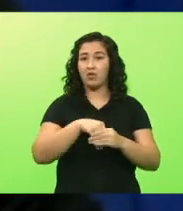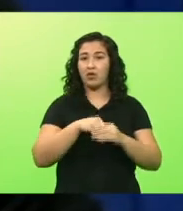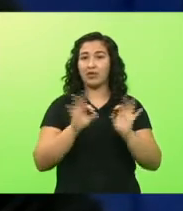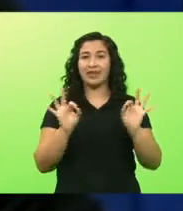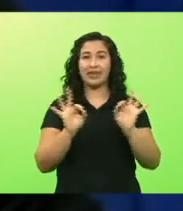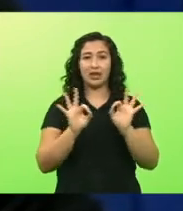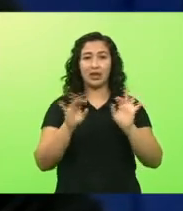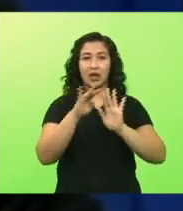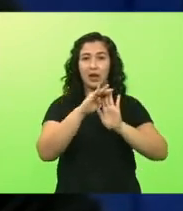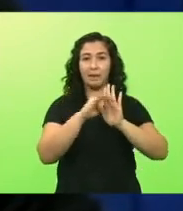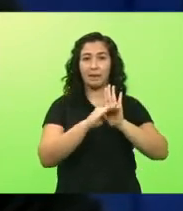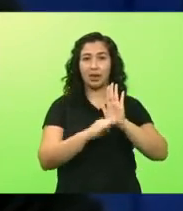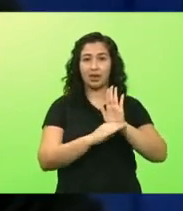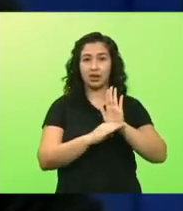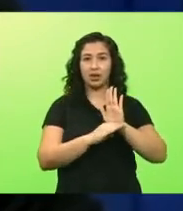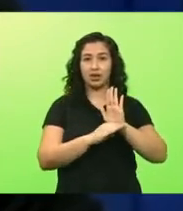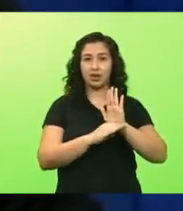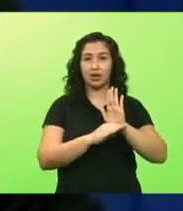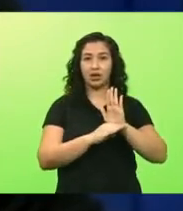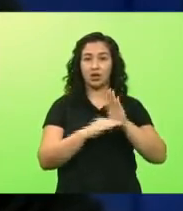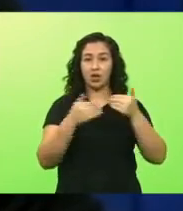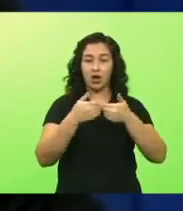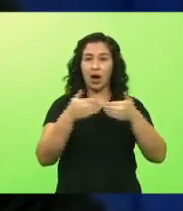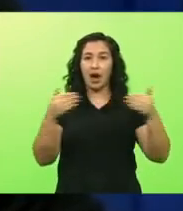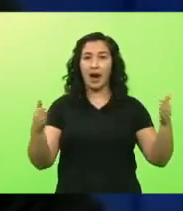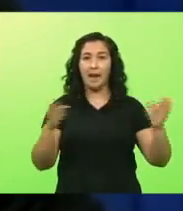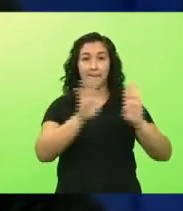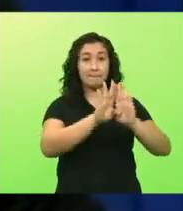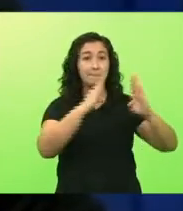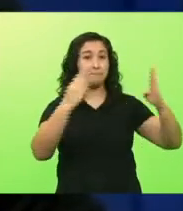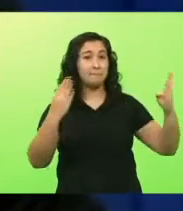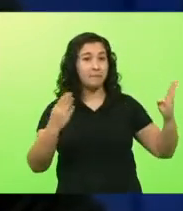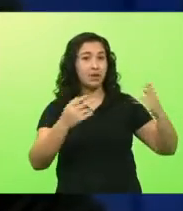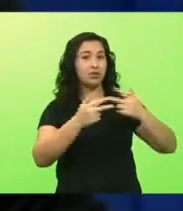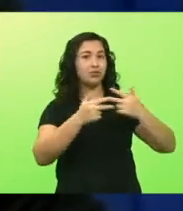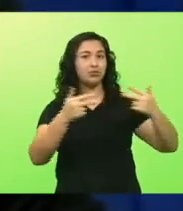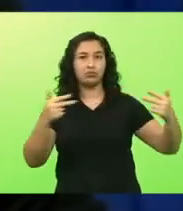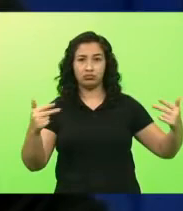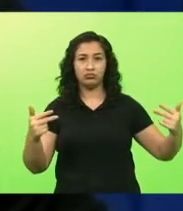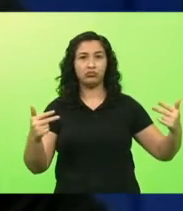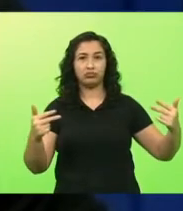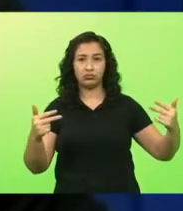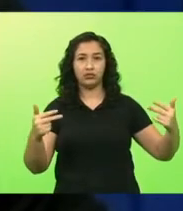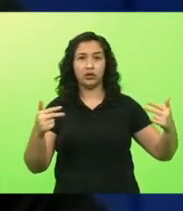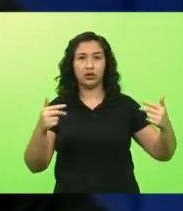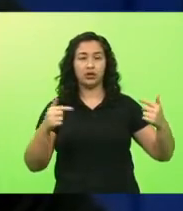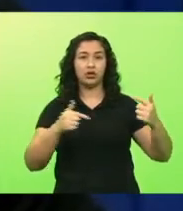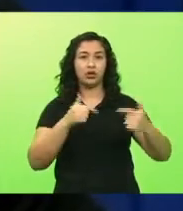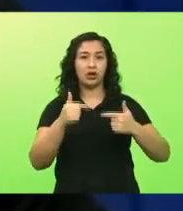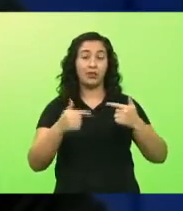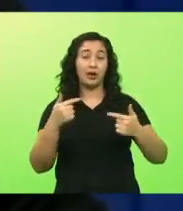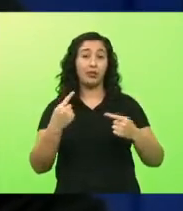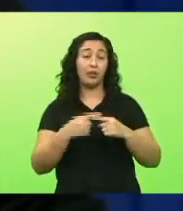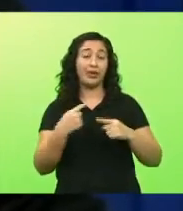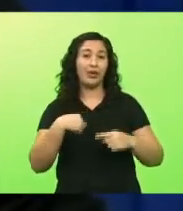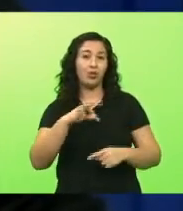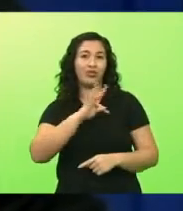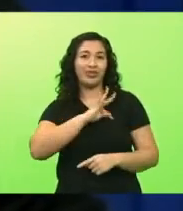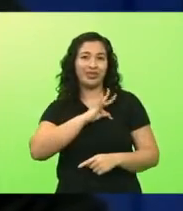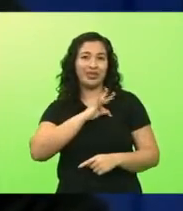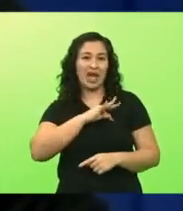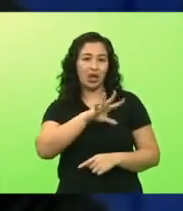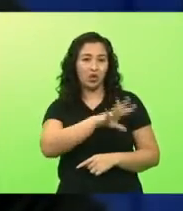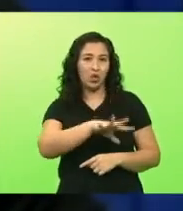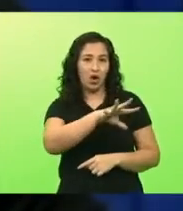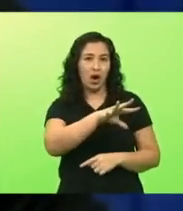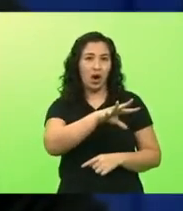matéria que esteja relacionada à abertura ou serviço essencial, porque eu não sou técnico da área, eu tenho